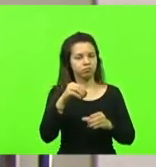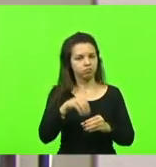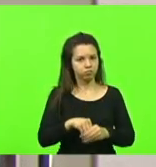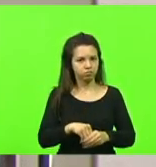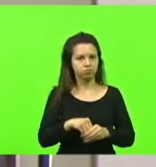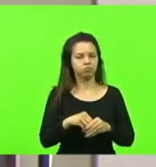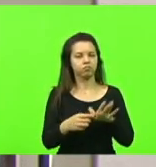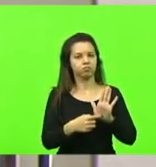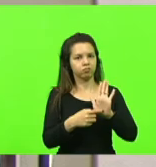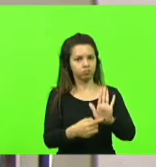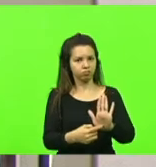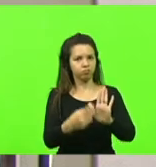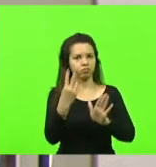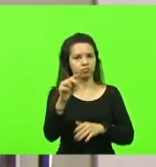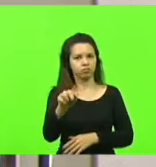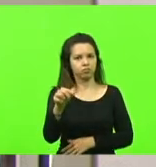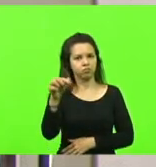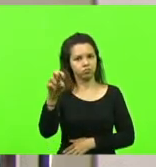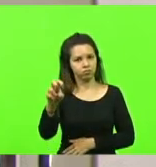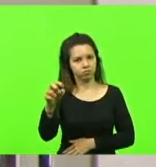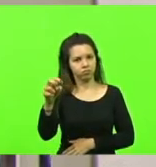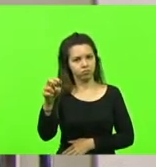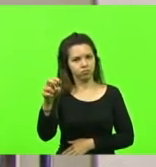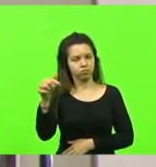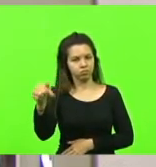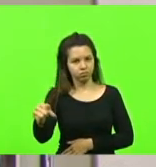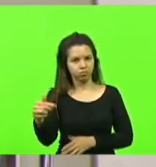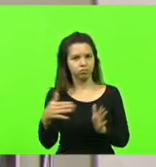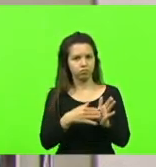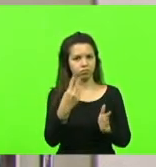indicações, indicações 2057 a 2076.